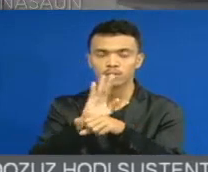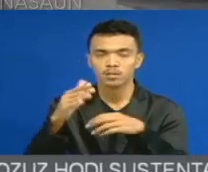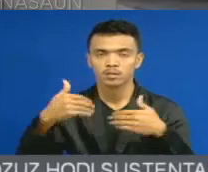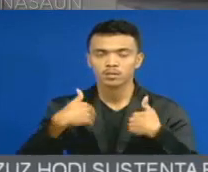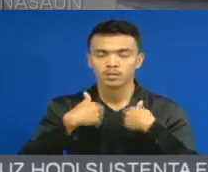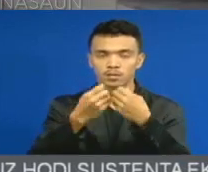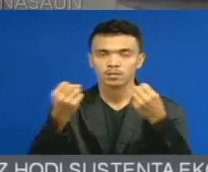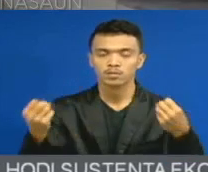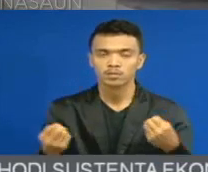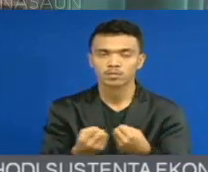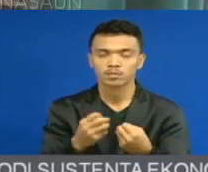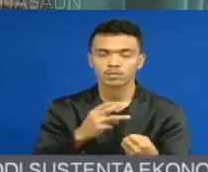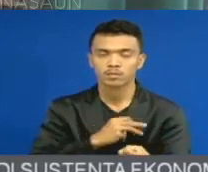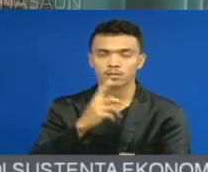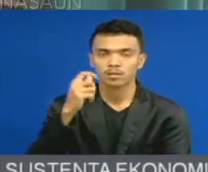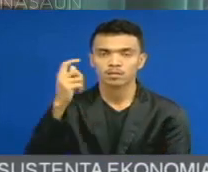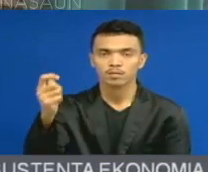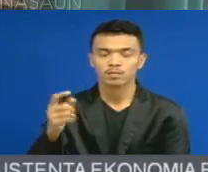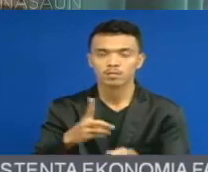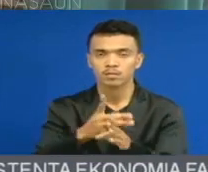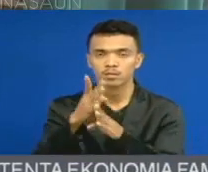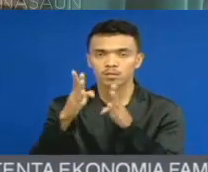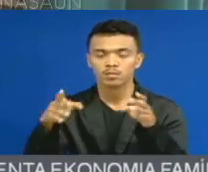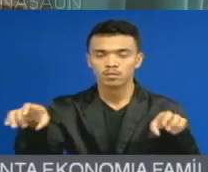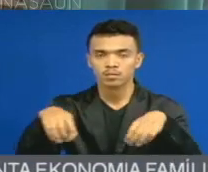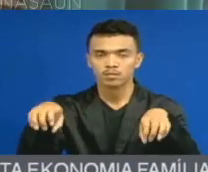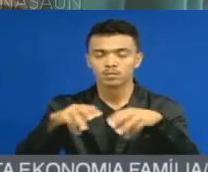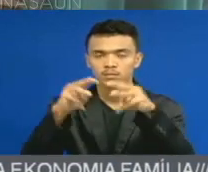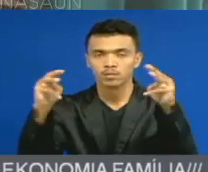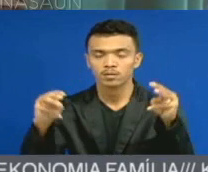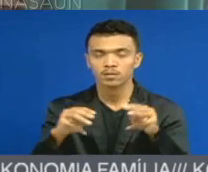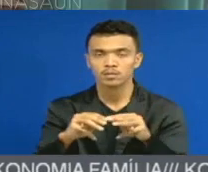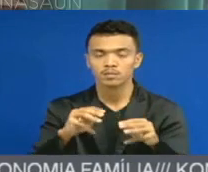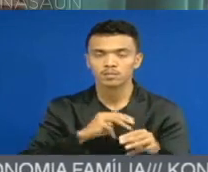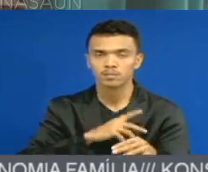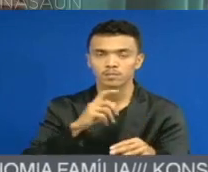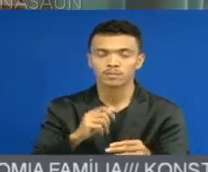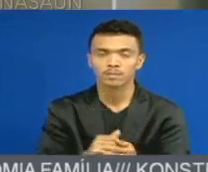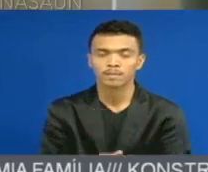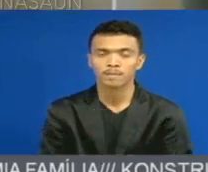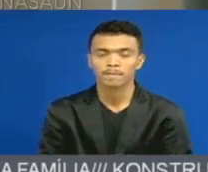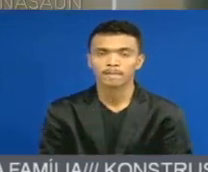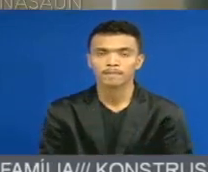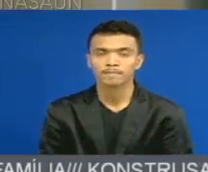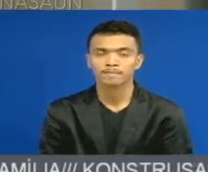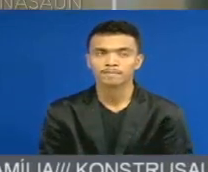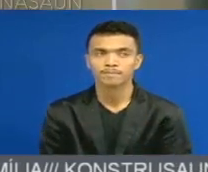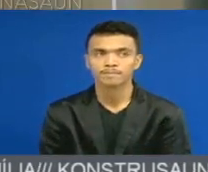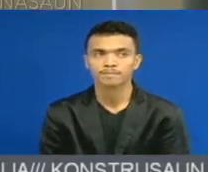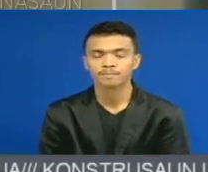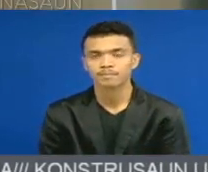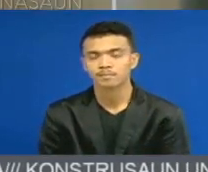a centro mercadoria Manatuto. Diretor Serviço Municipal de Gestão Mercado no Turismo Manatuto, Ernesto